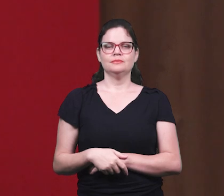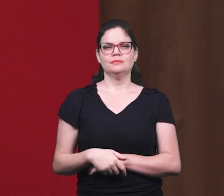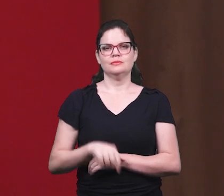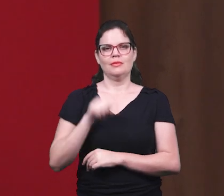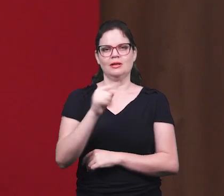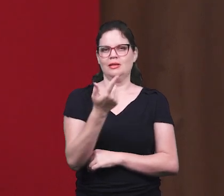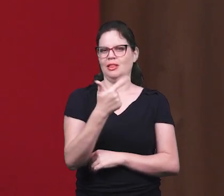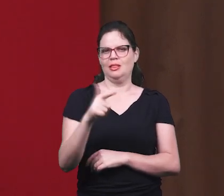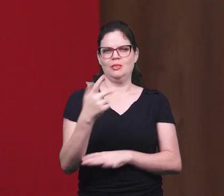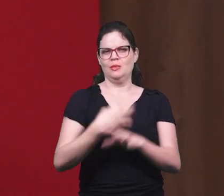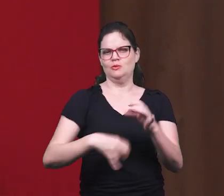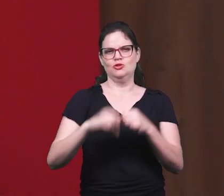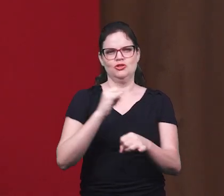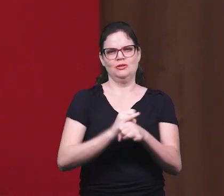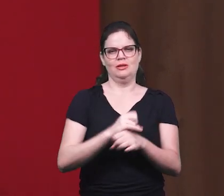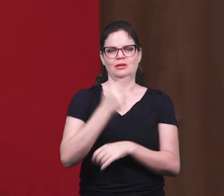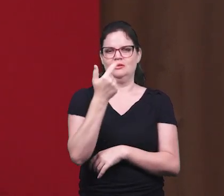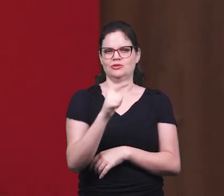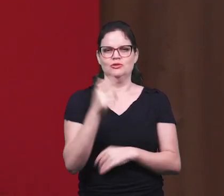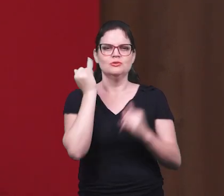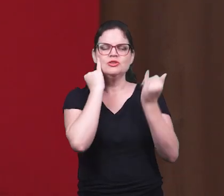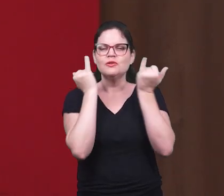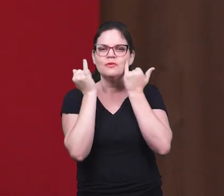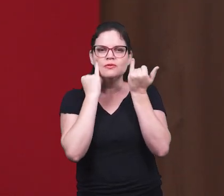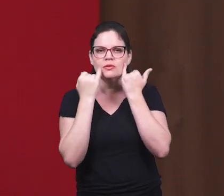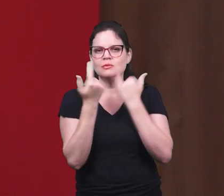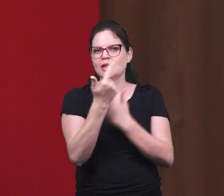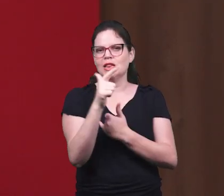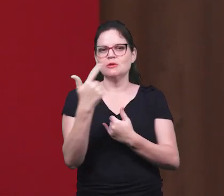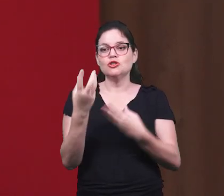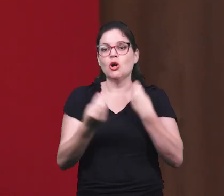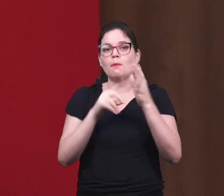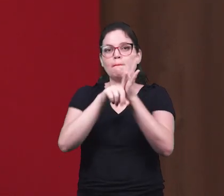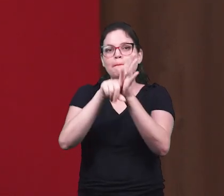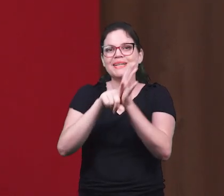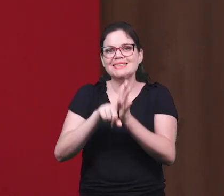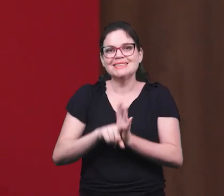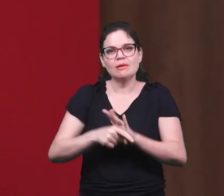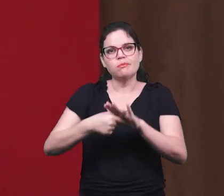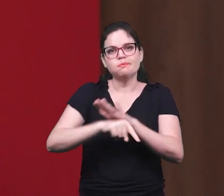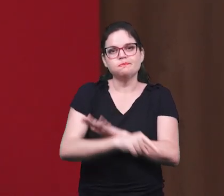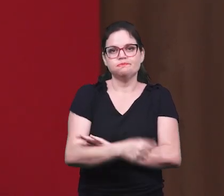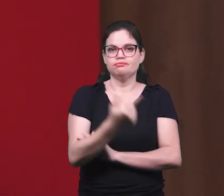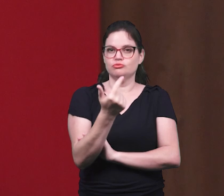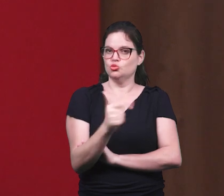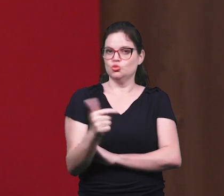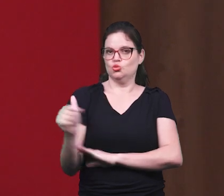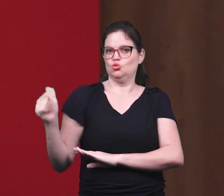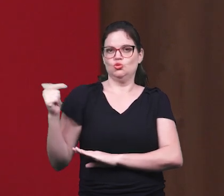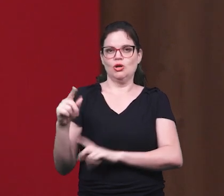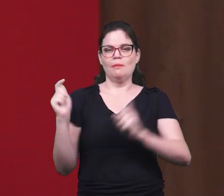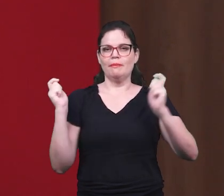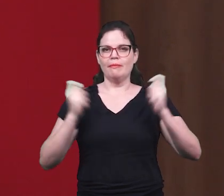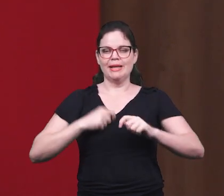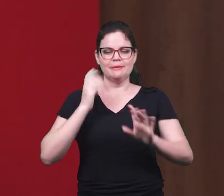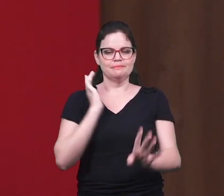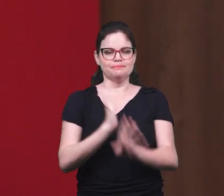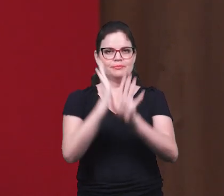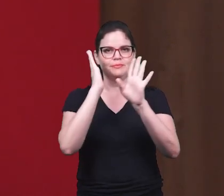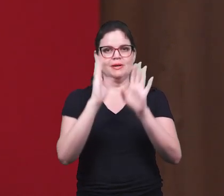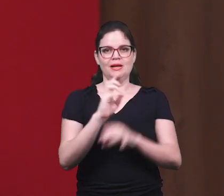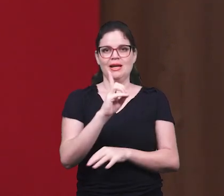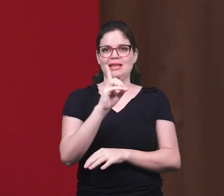ali ele não tinha internet, não tinha tanta informação, tanto lugar de pesquisa para ele poder, né, fazer uma